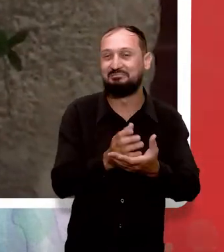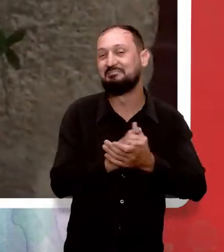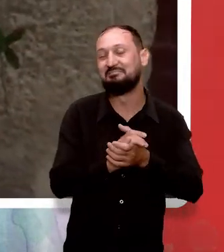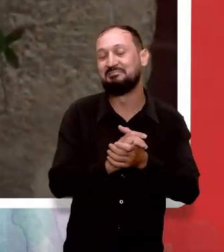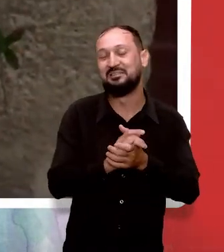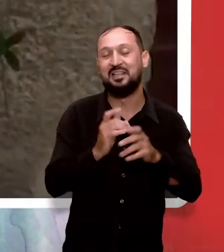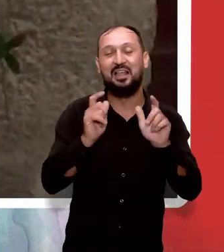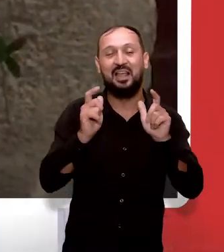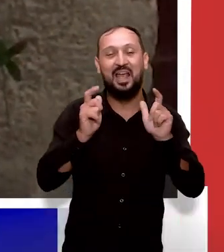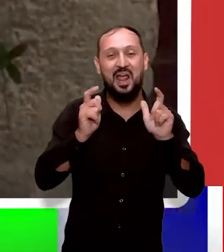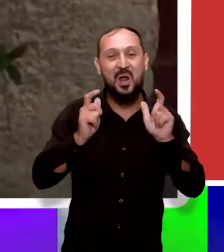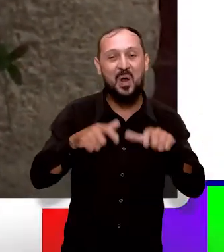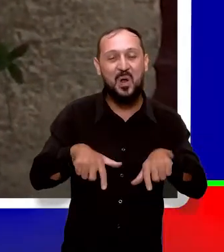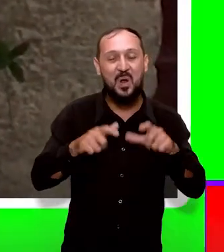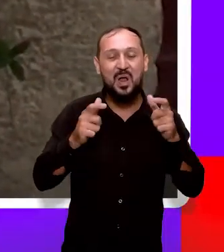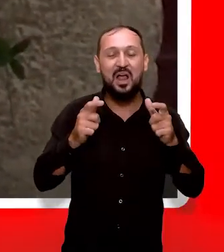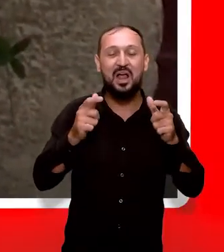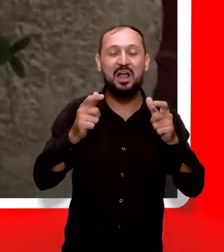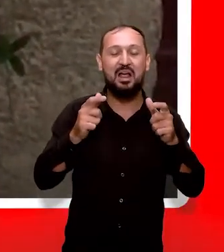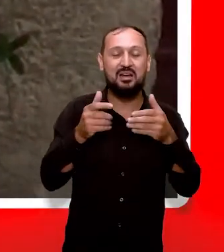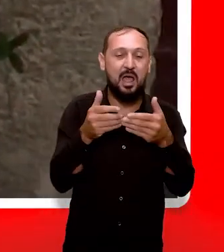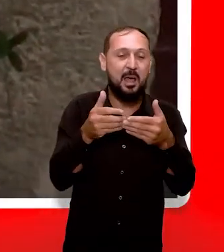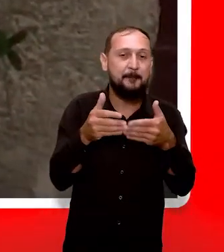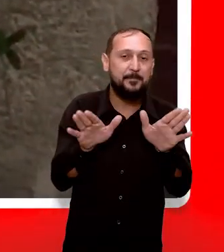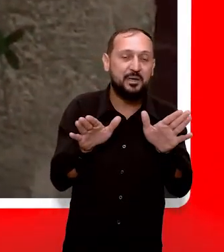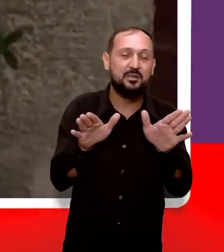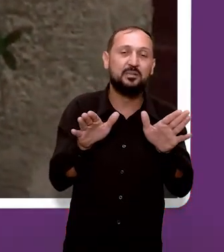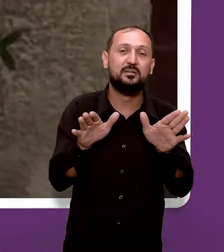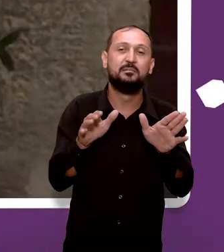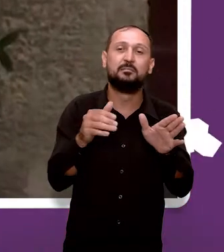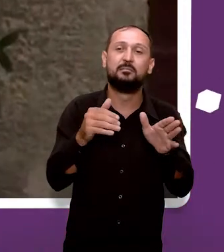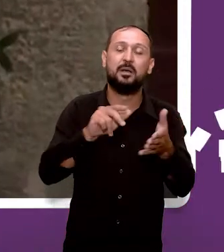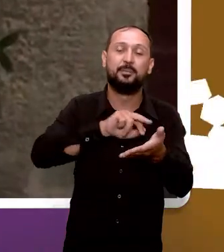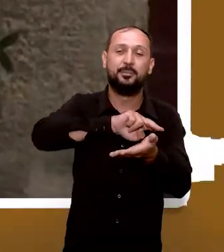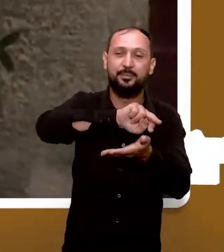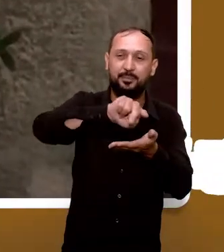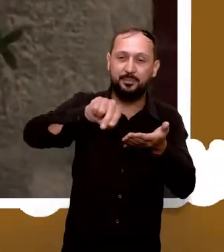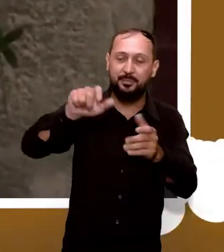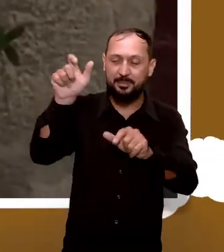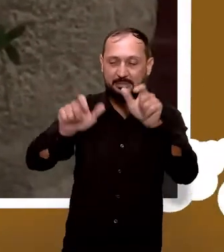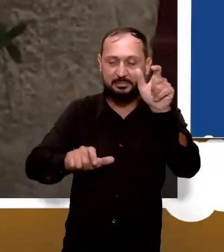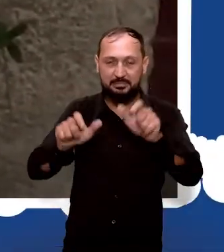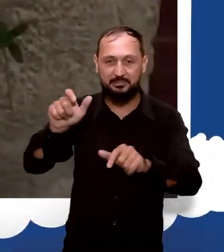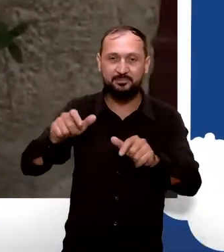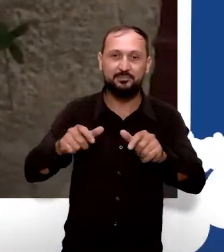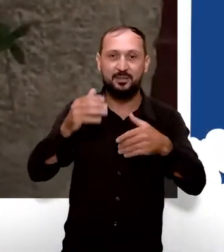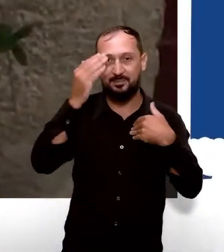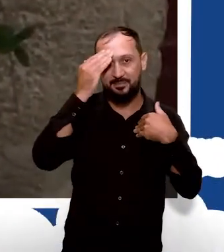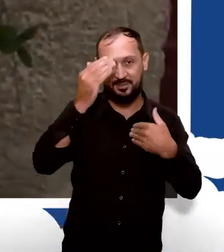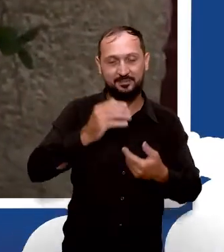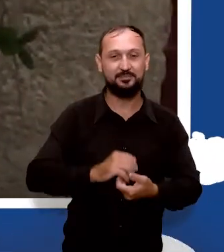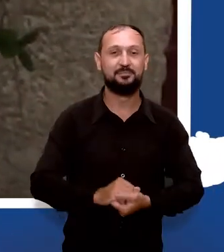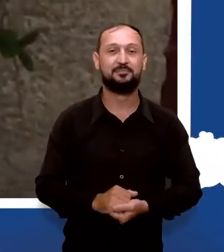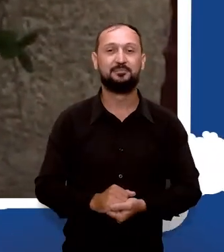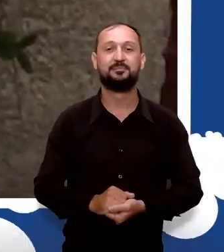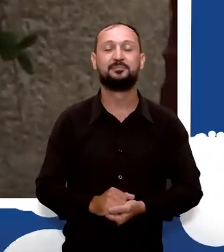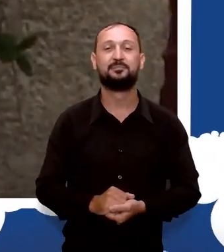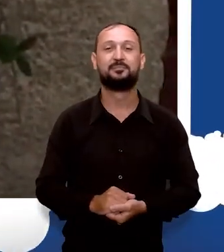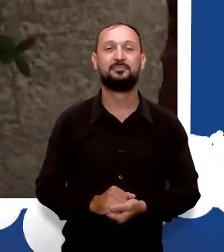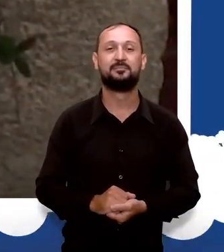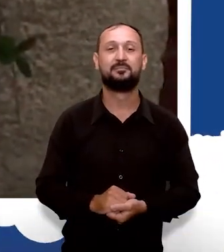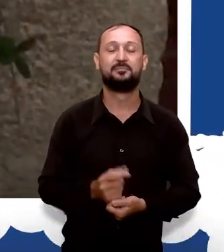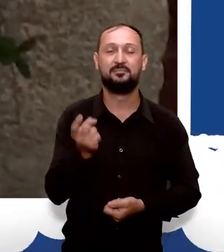dar aula, e é um espaço que está aberto para uma grande diversidade de